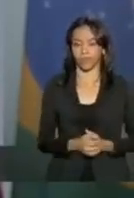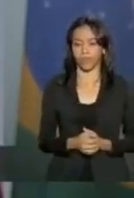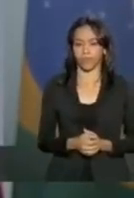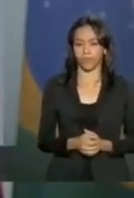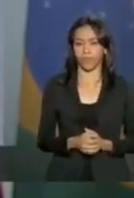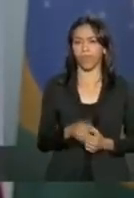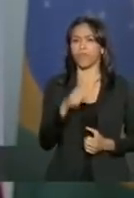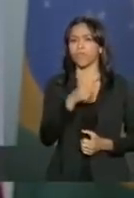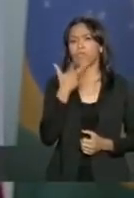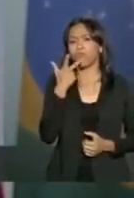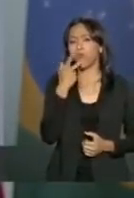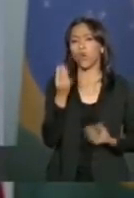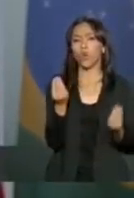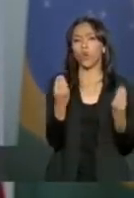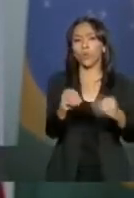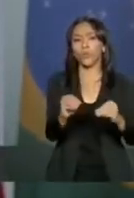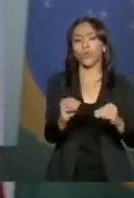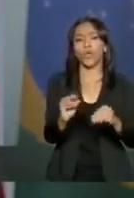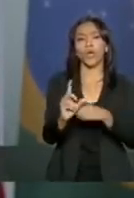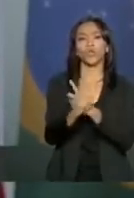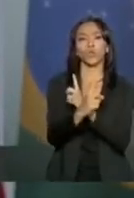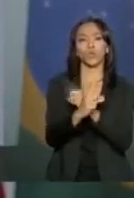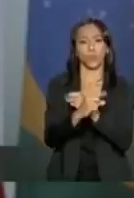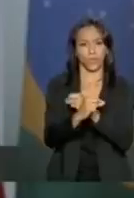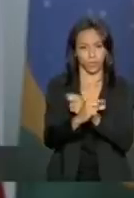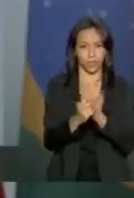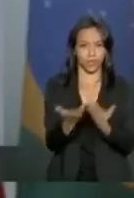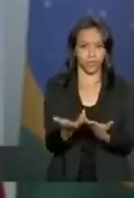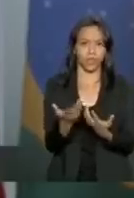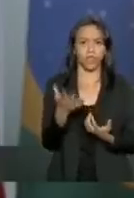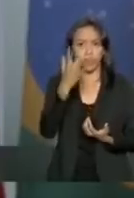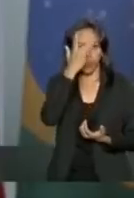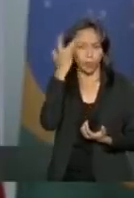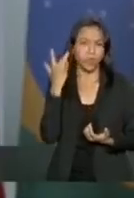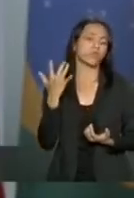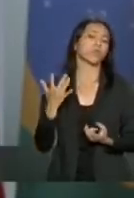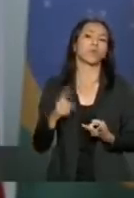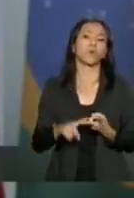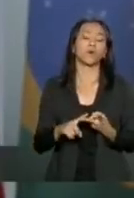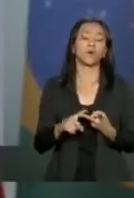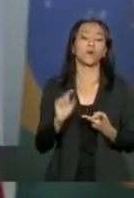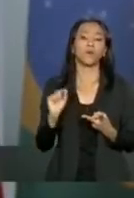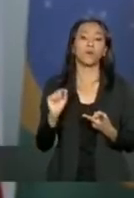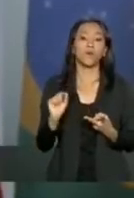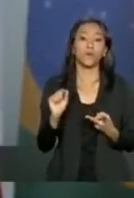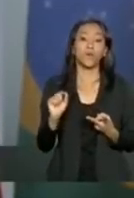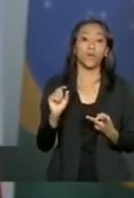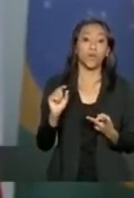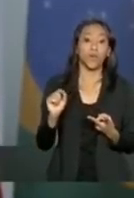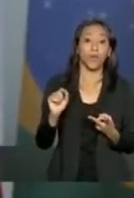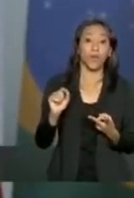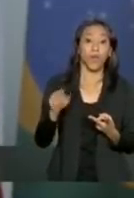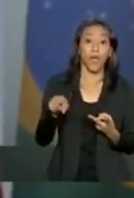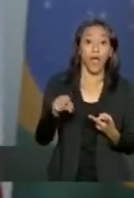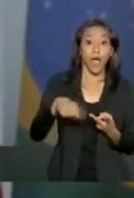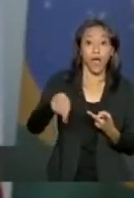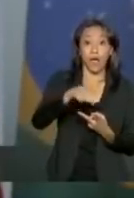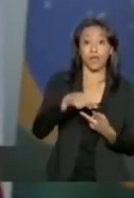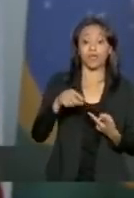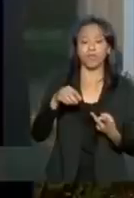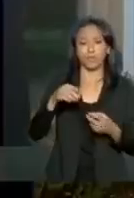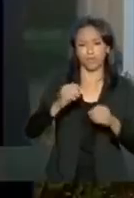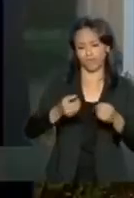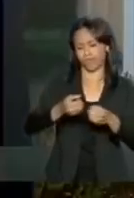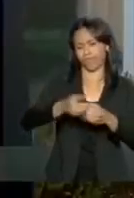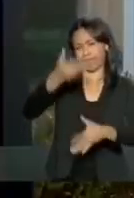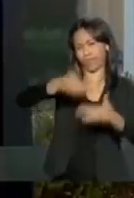falou no Twitter sobre o congressista Nunes, e Josh vem falando sobre tornar a mídia social, as empresas de mídia social,